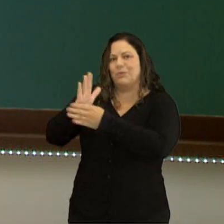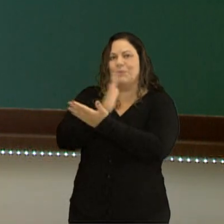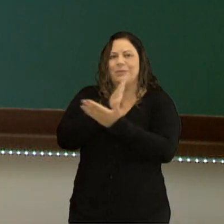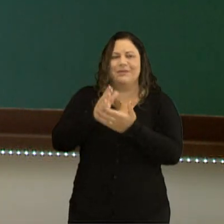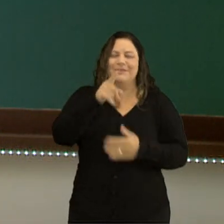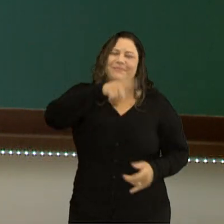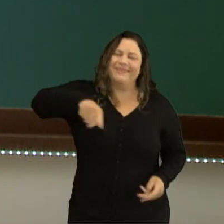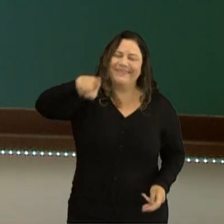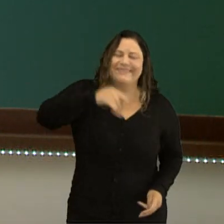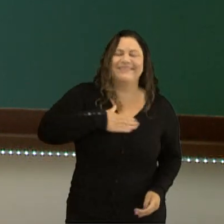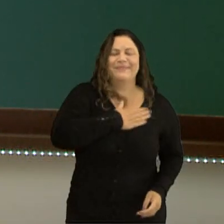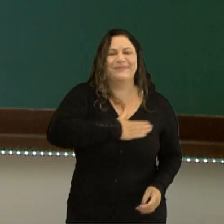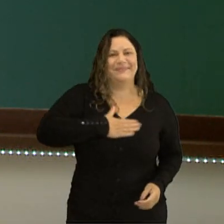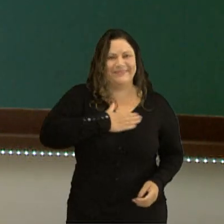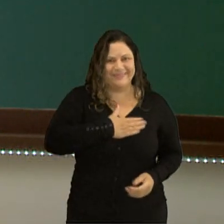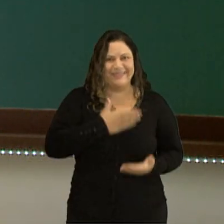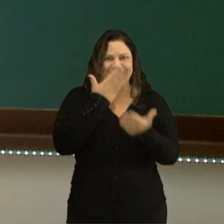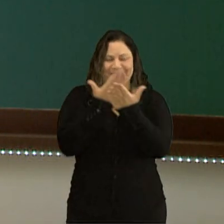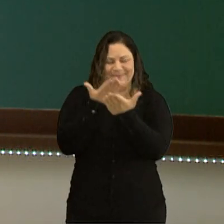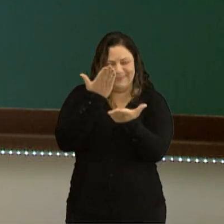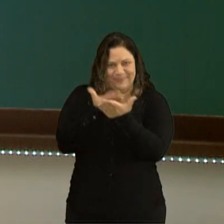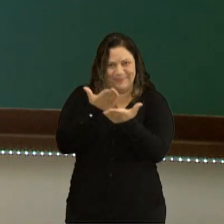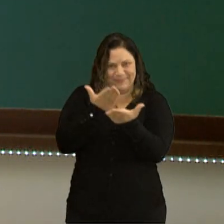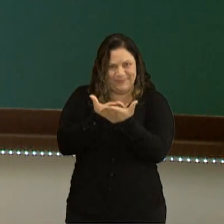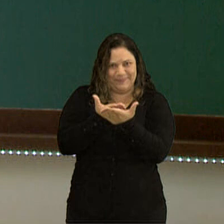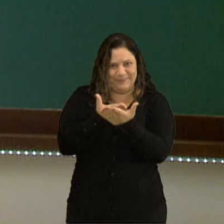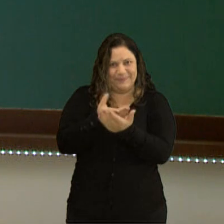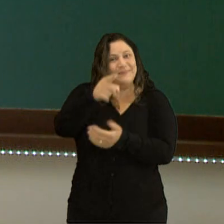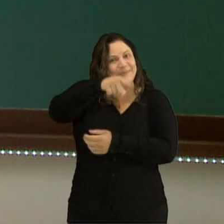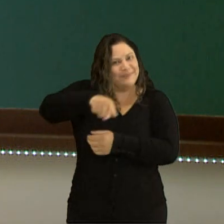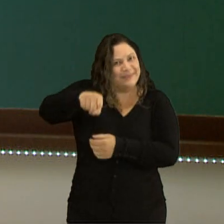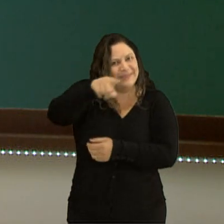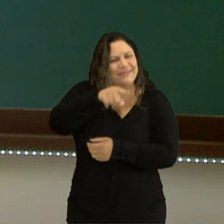espero que você tenha gostado da aula. Espero que você tenha